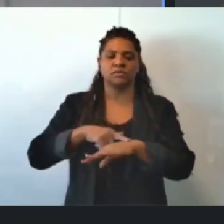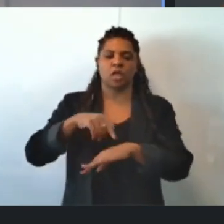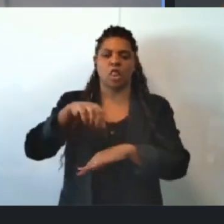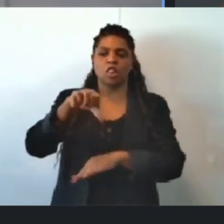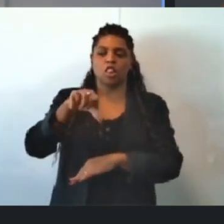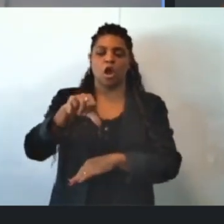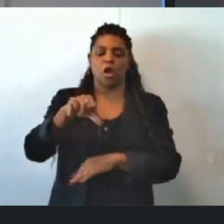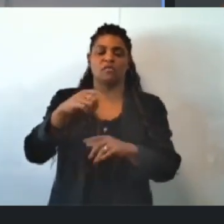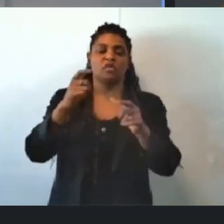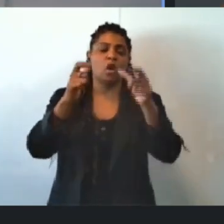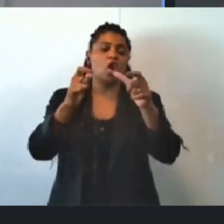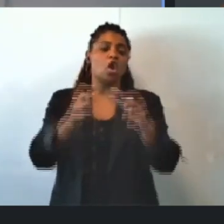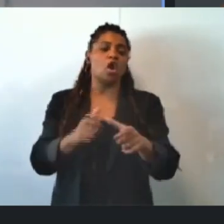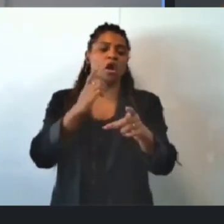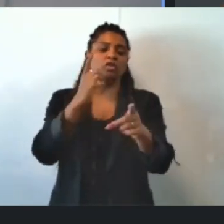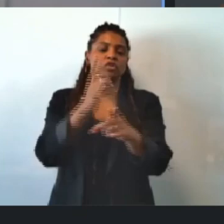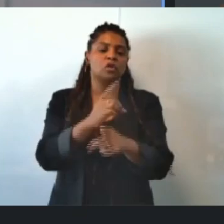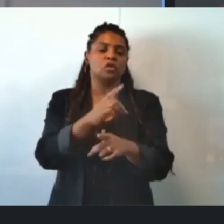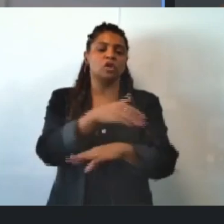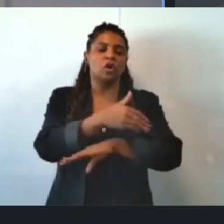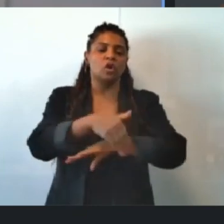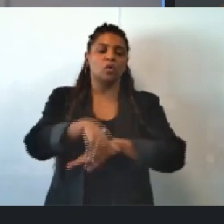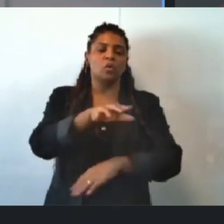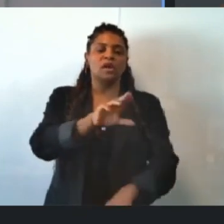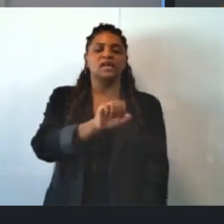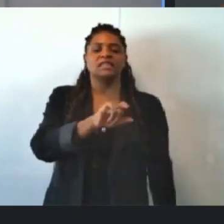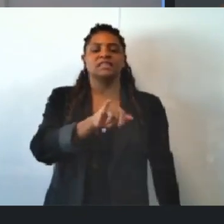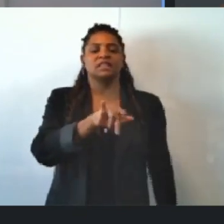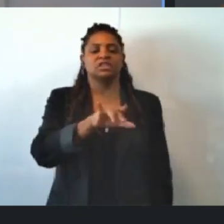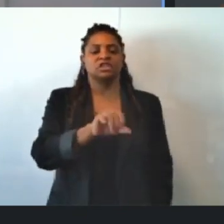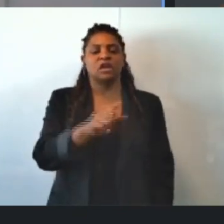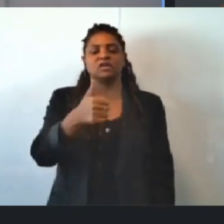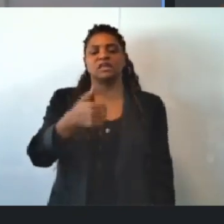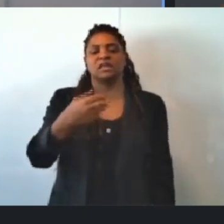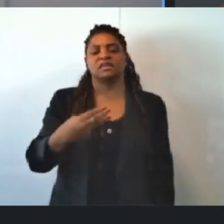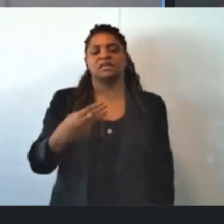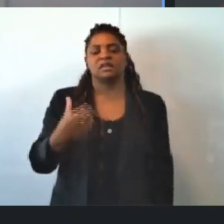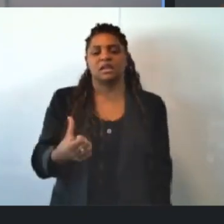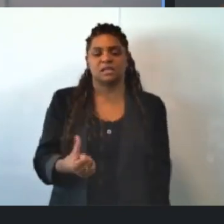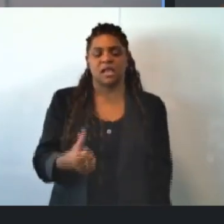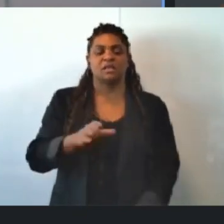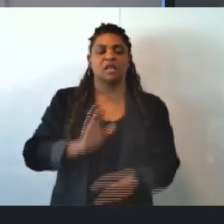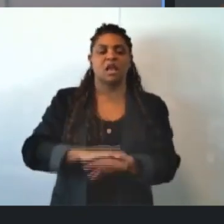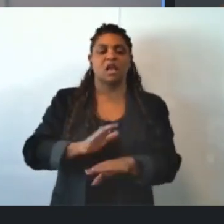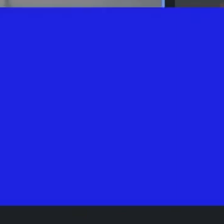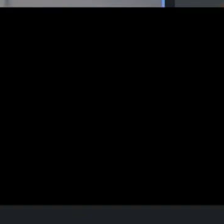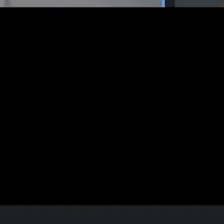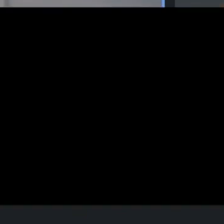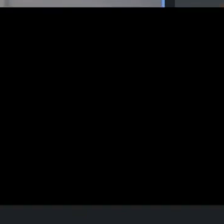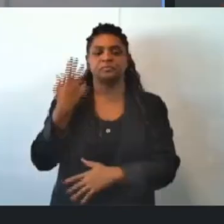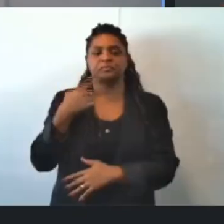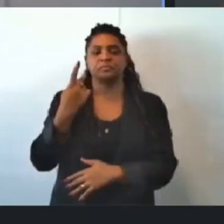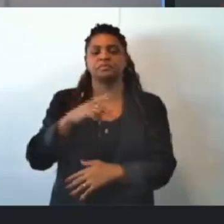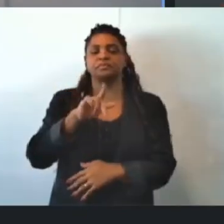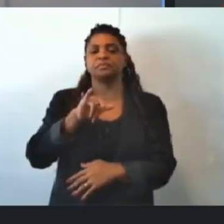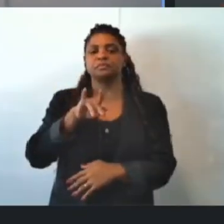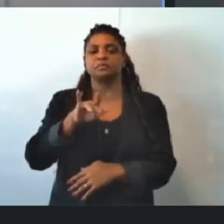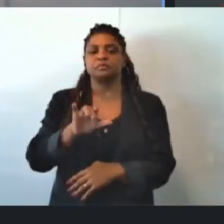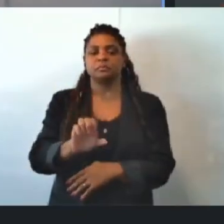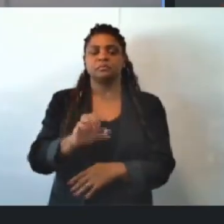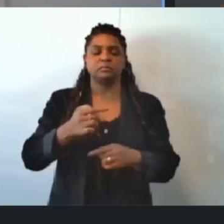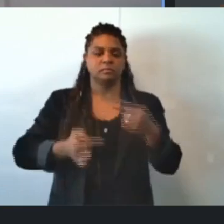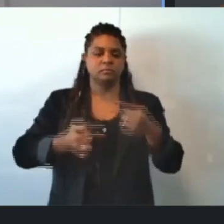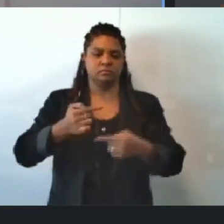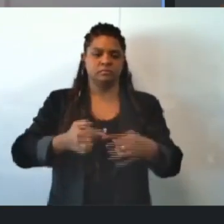na Rua São Tiago, número 136, de autoria da vereadora Loide Gonçalves. Em discussão. Em votação, como